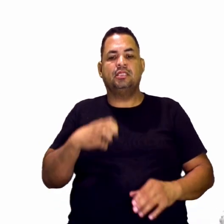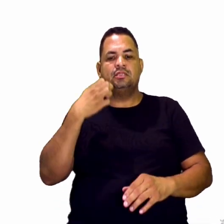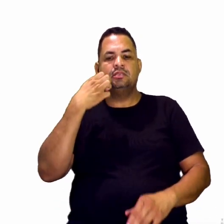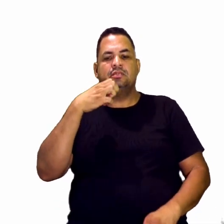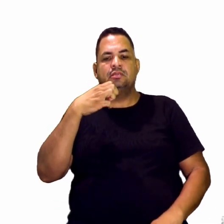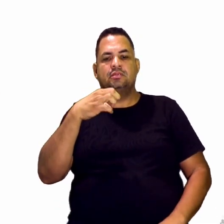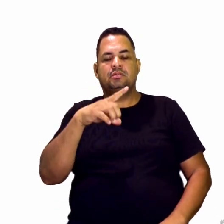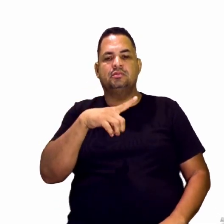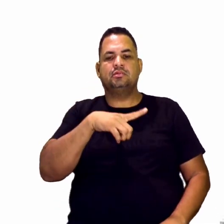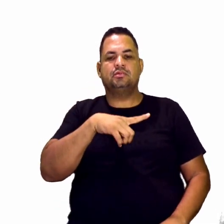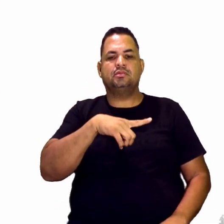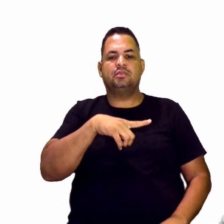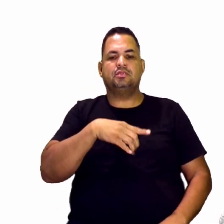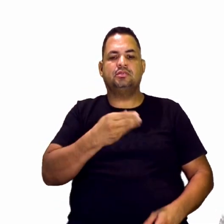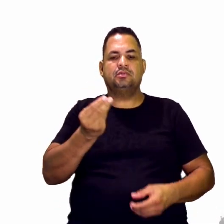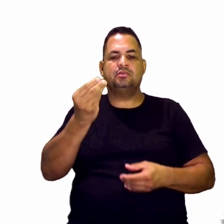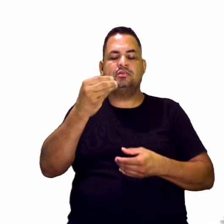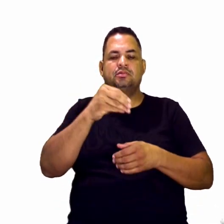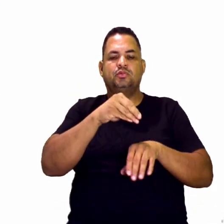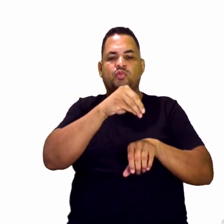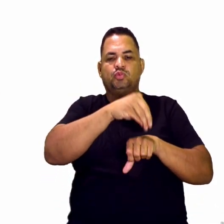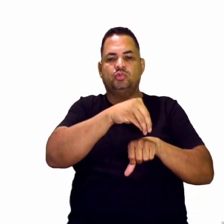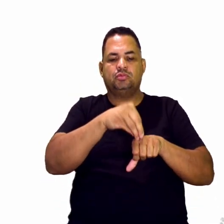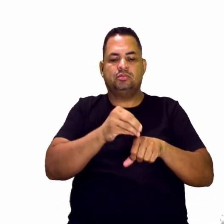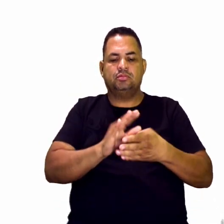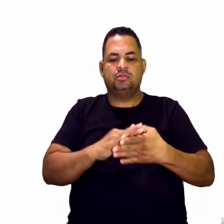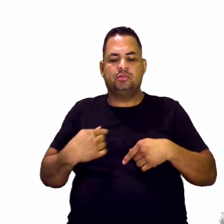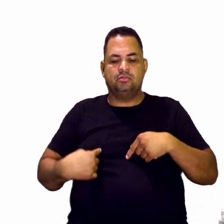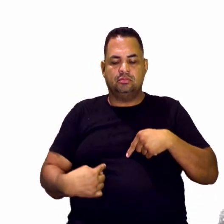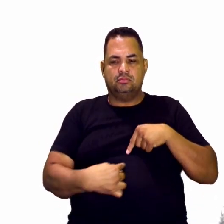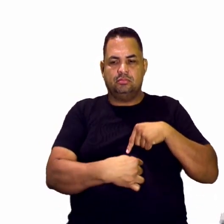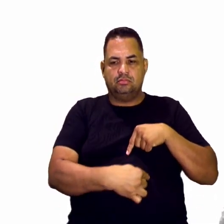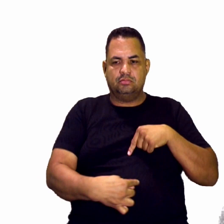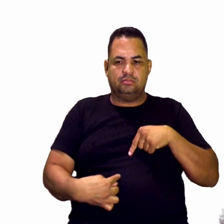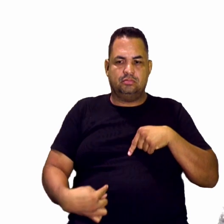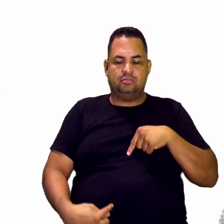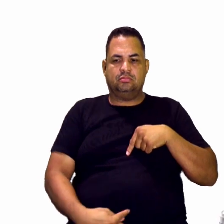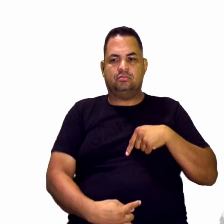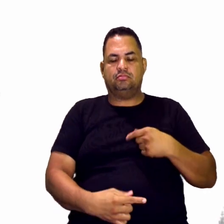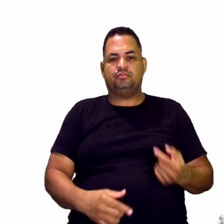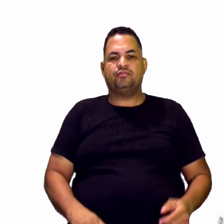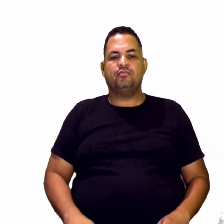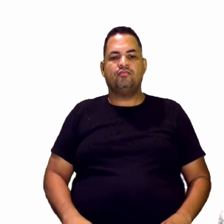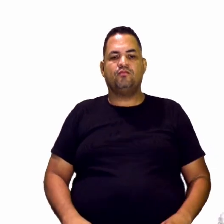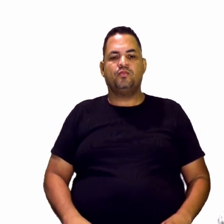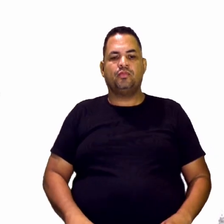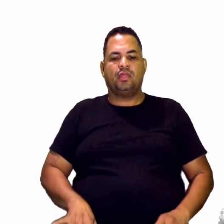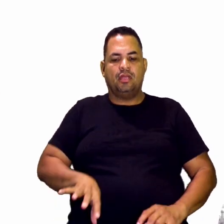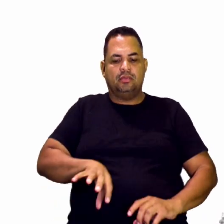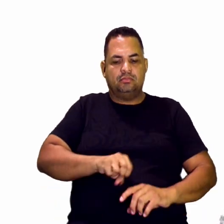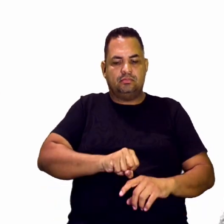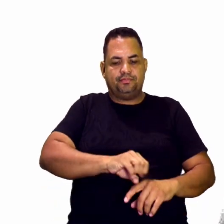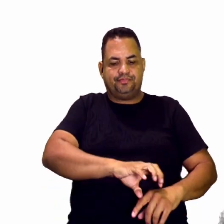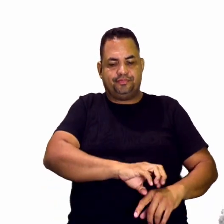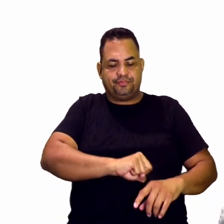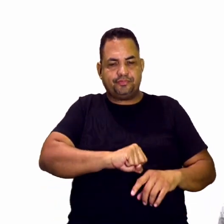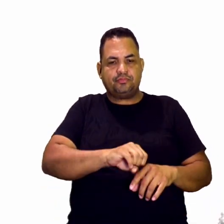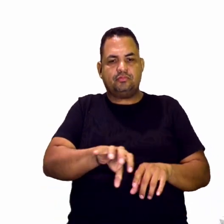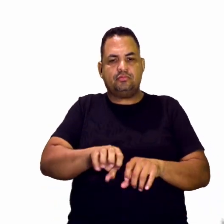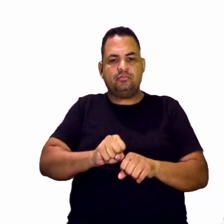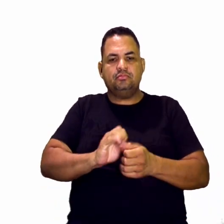energia que está presente nos alimentos lá no nosso intestino, tá bom? Então, Esse tipo de